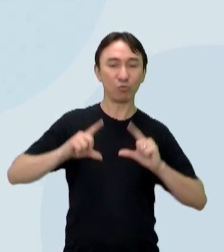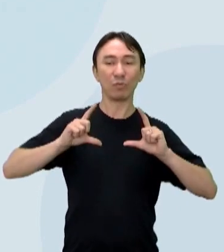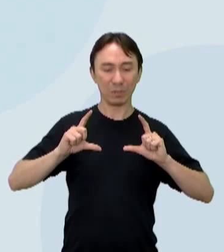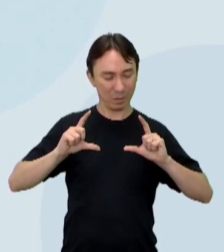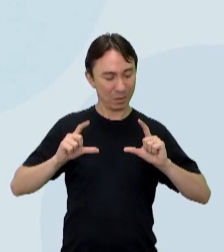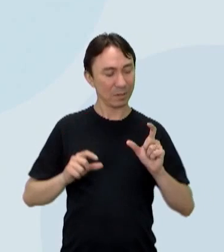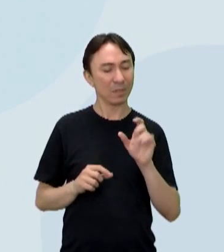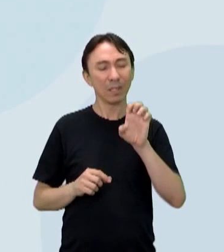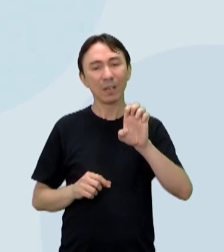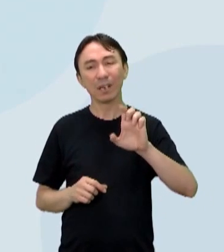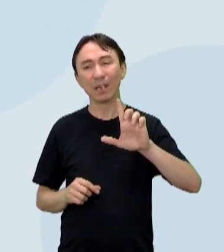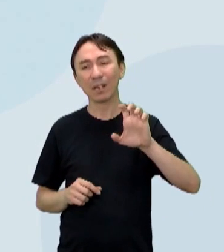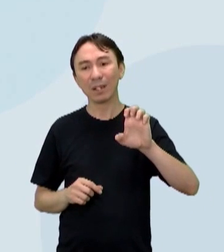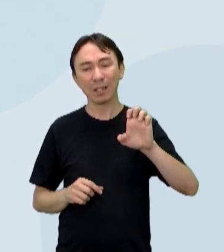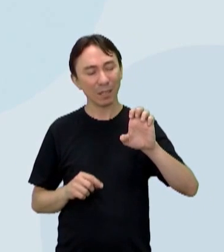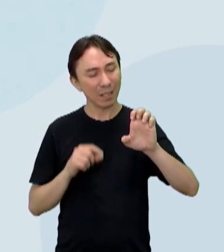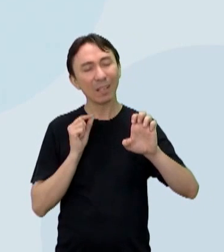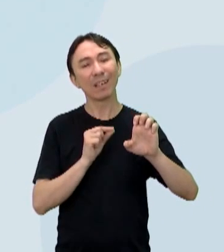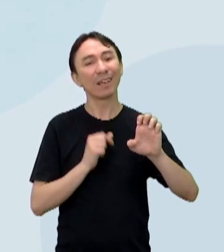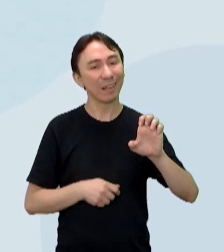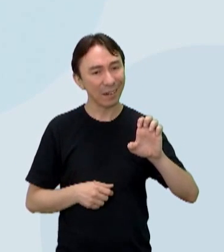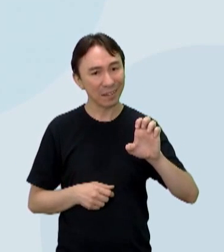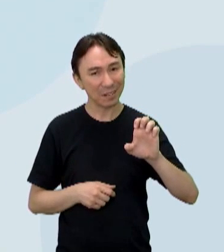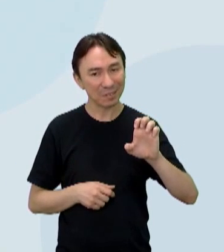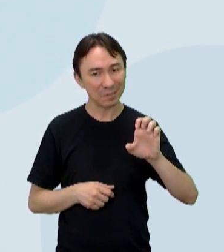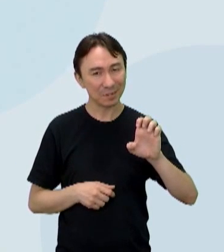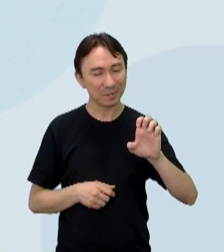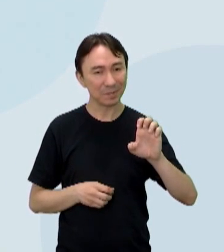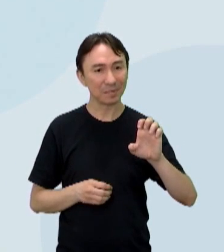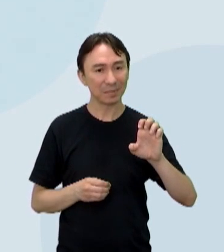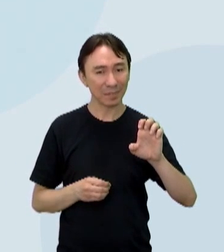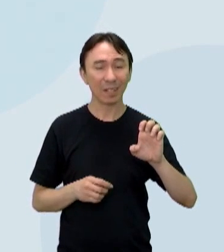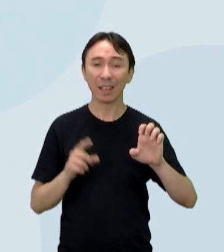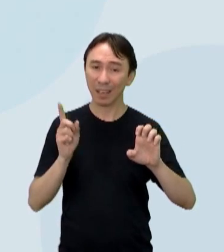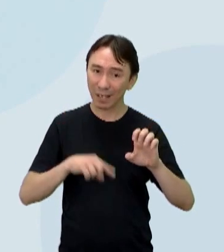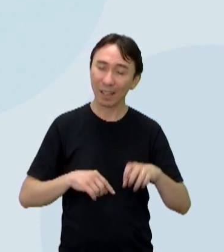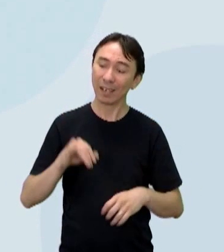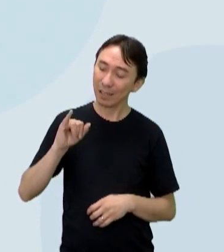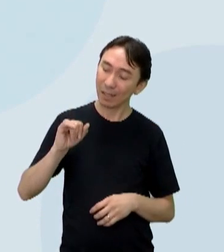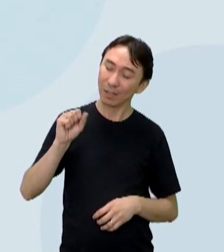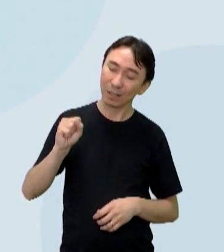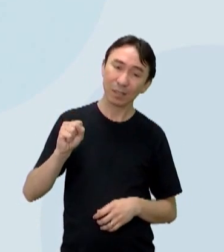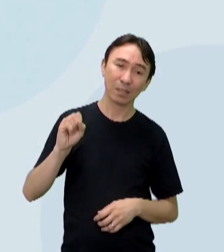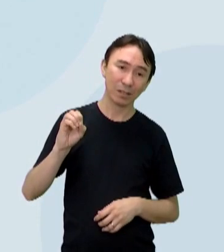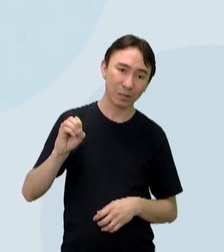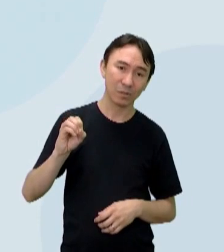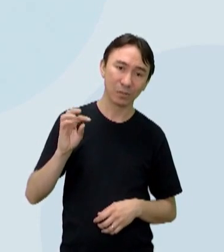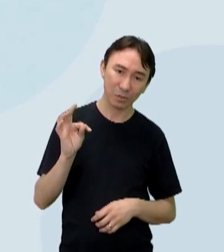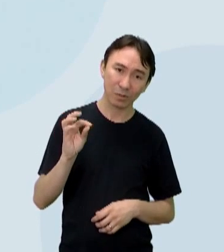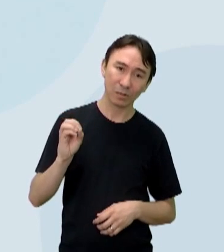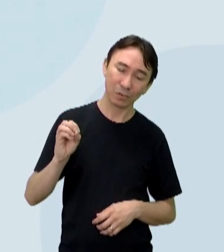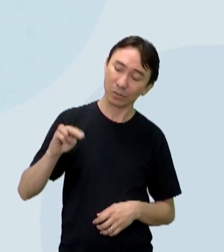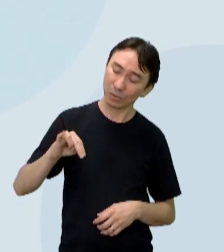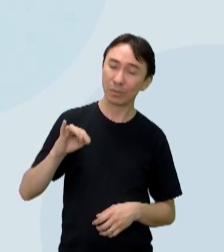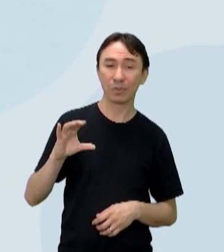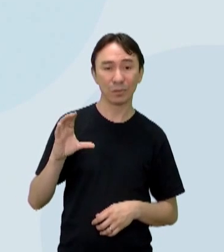Né, Elaine? Uhum, isso mesmo. Então, retoma lá o isotônico. Olha Faz só. uma retomada. O